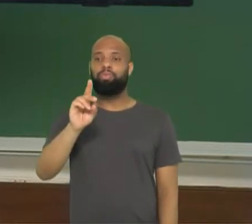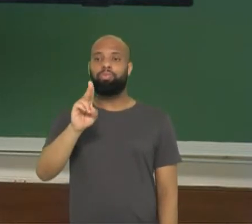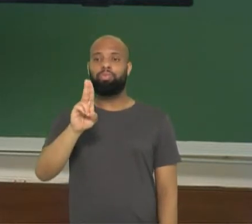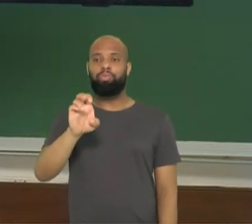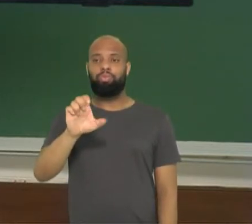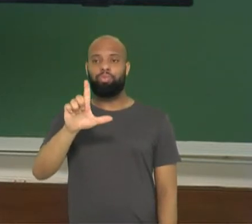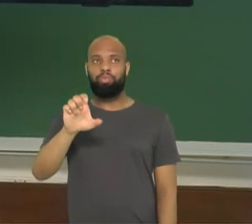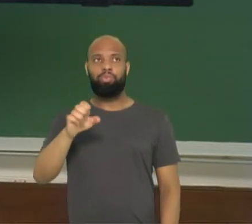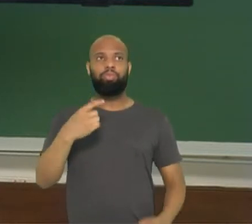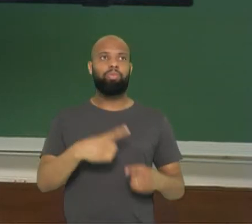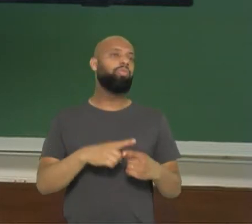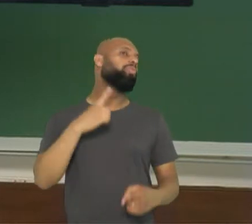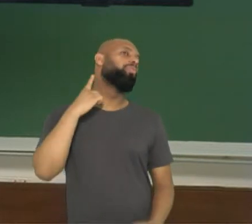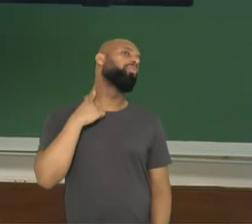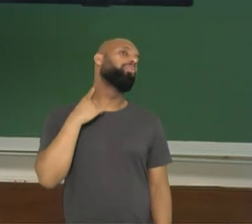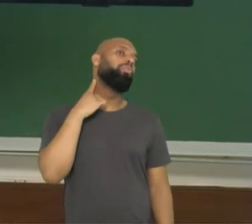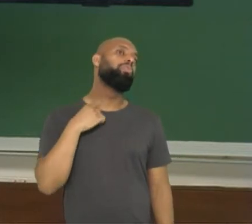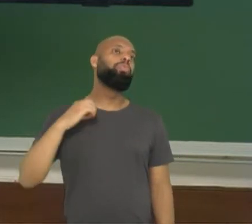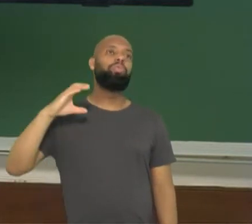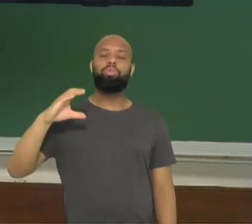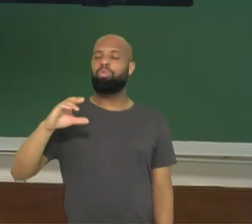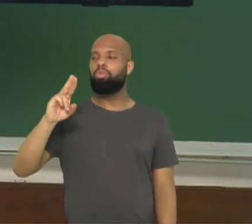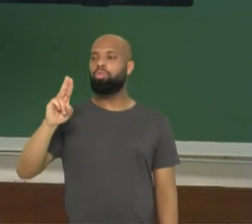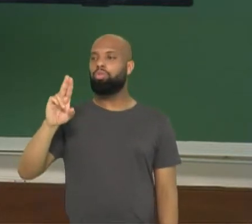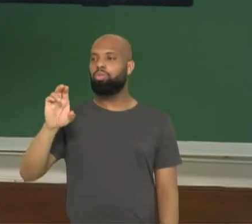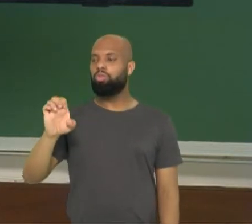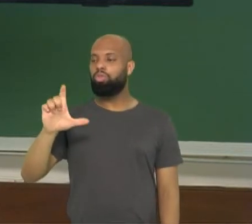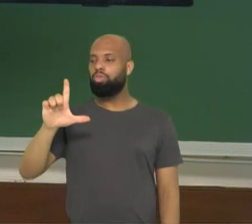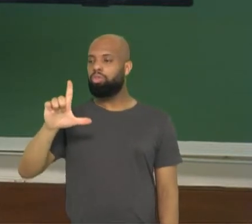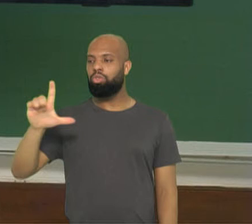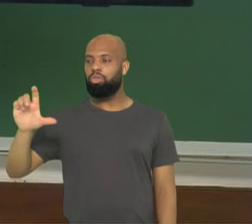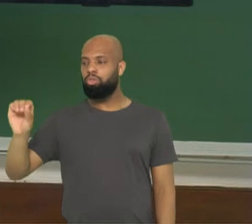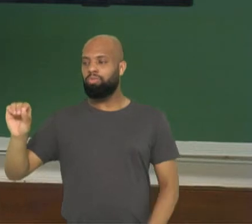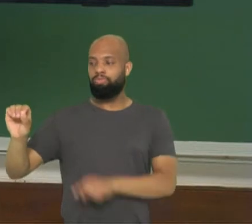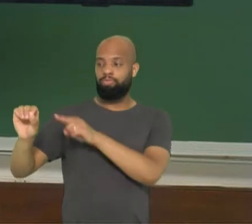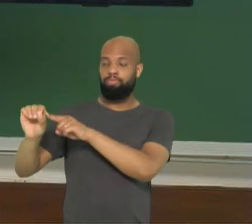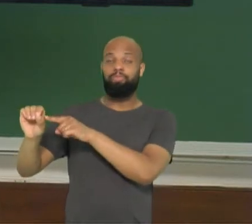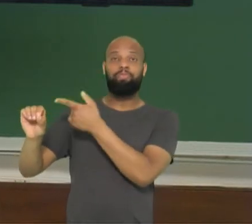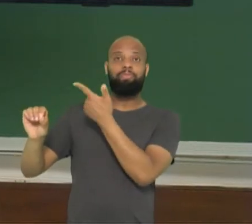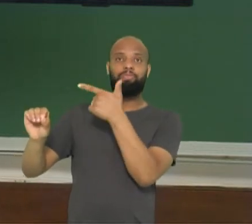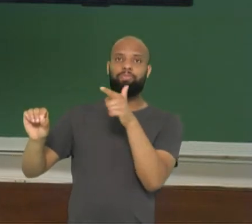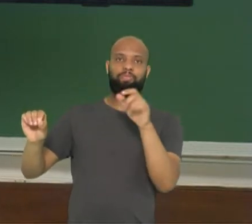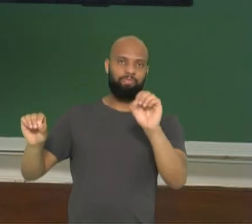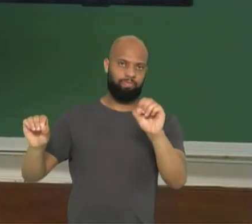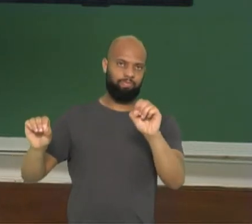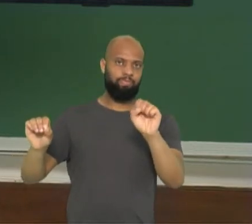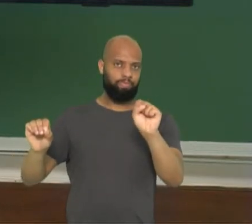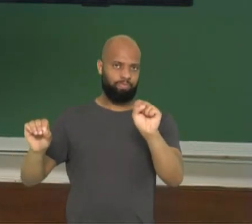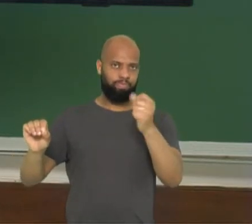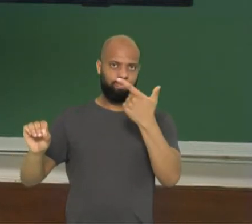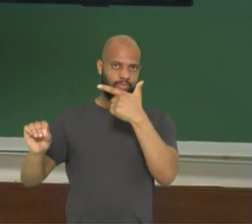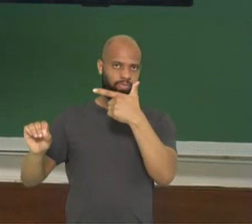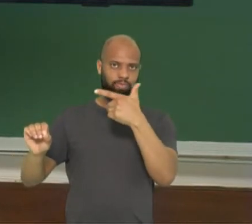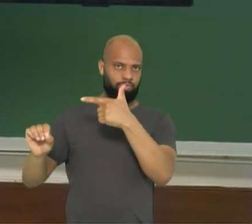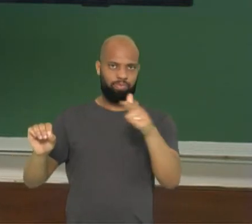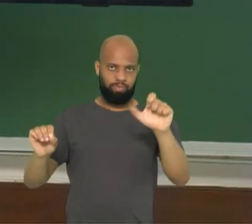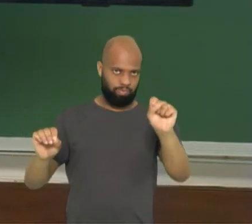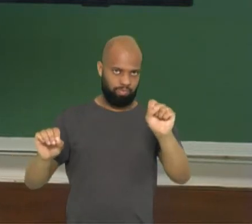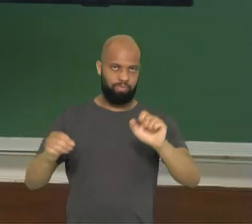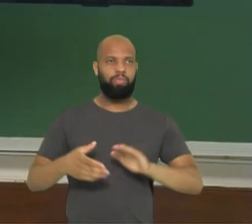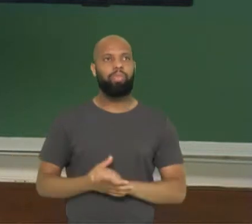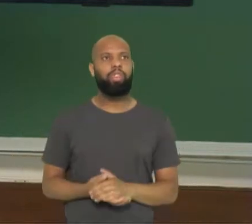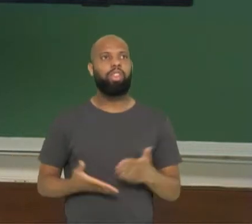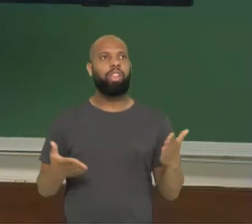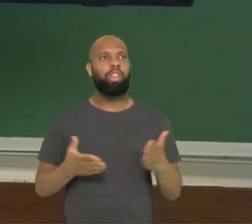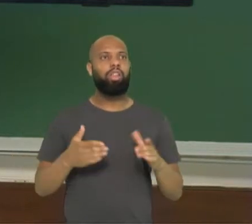el cuello está em singular. Bien? Espero que vocês tenham conseguido compreender. Aqui na